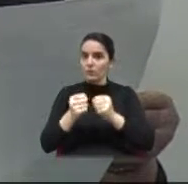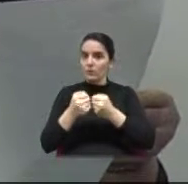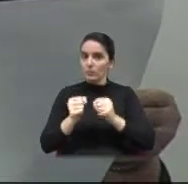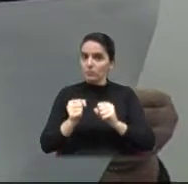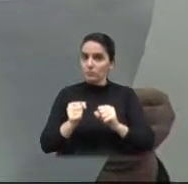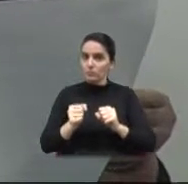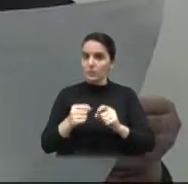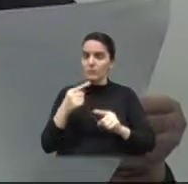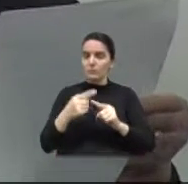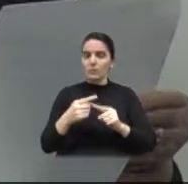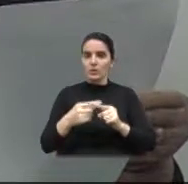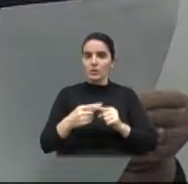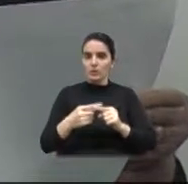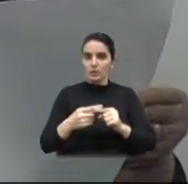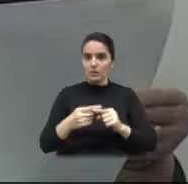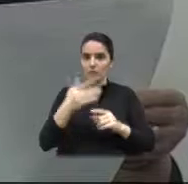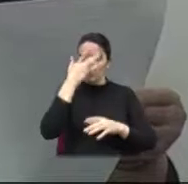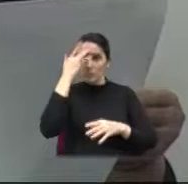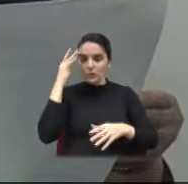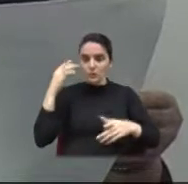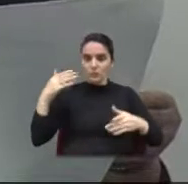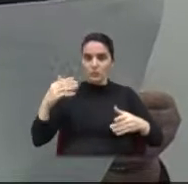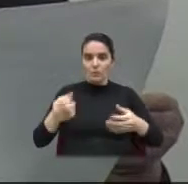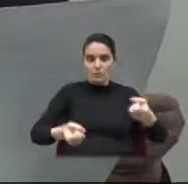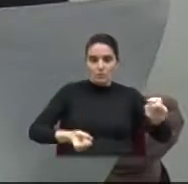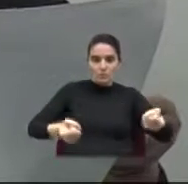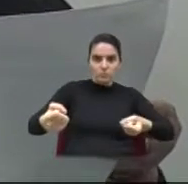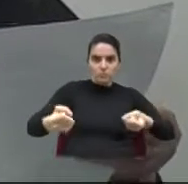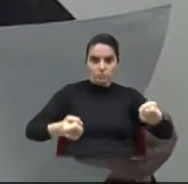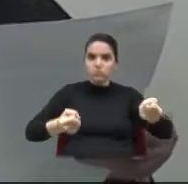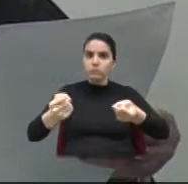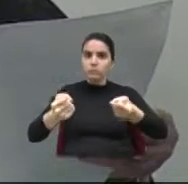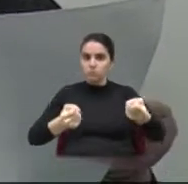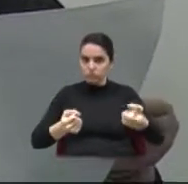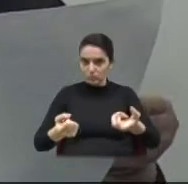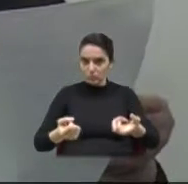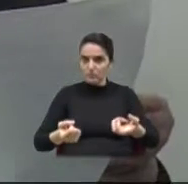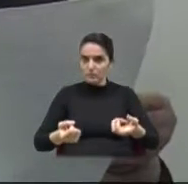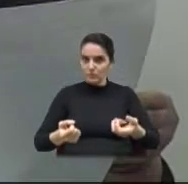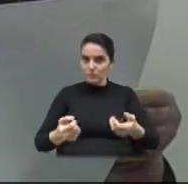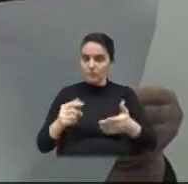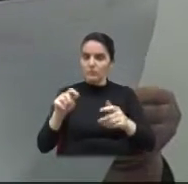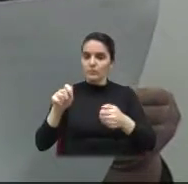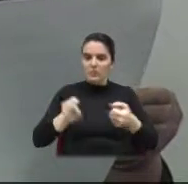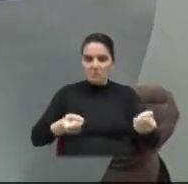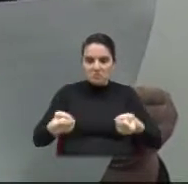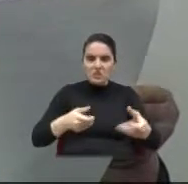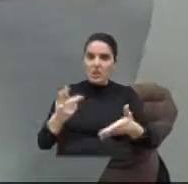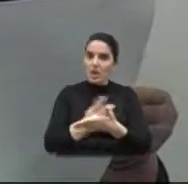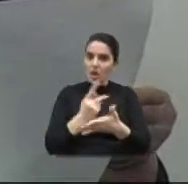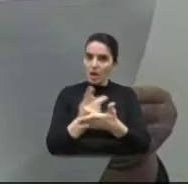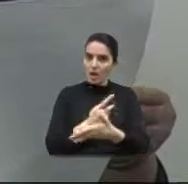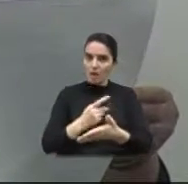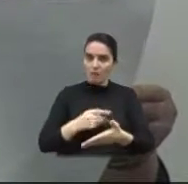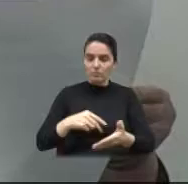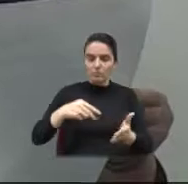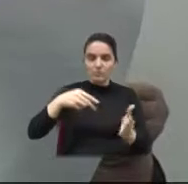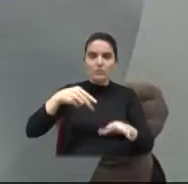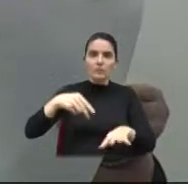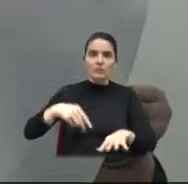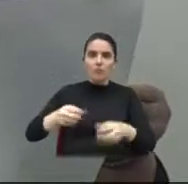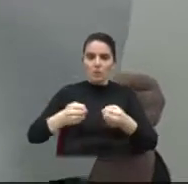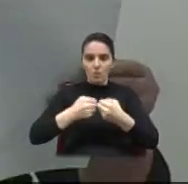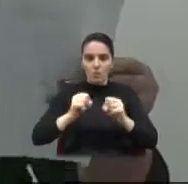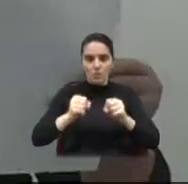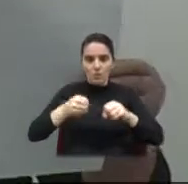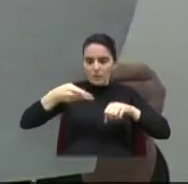por imprudência do motorista. E ela está tendo alguns problemas até para o afastamento dela. Ela caiu, na hora que ela foi descer do ônibus, ele saiu e